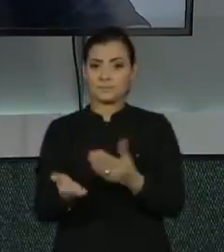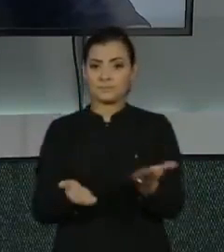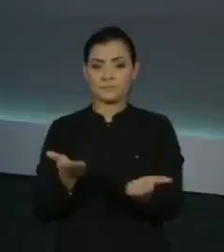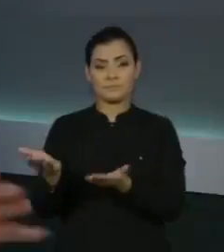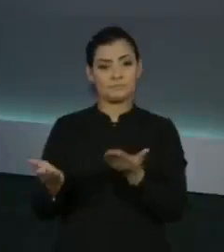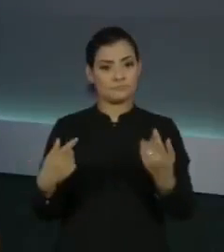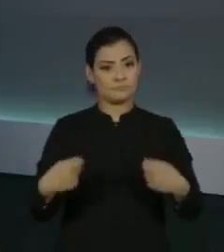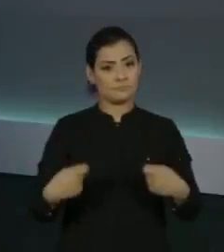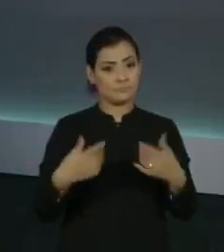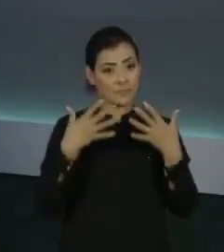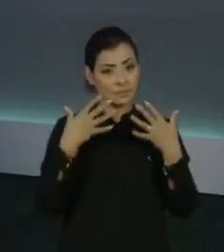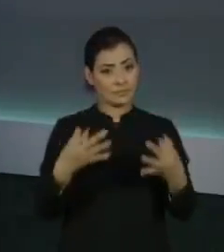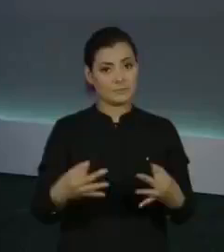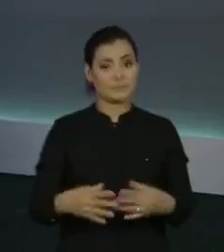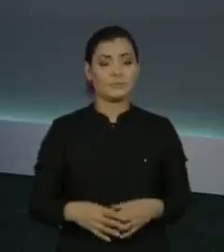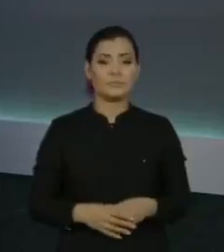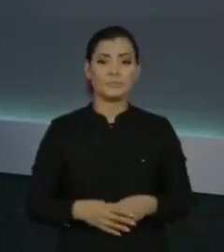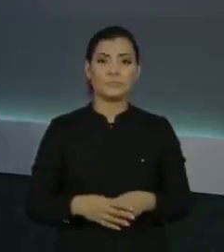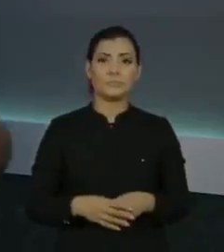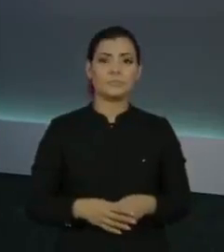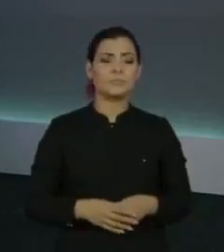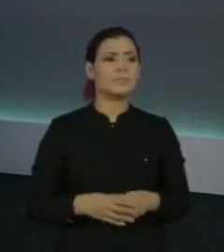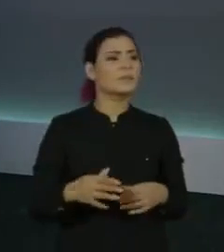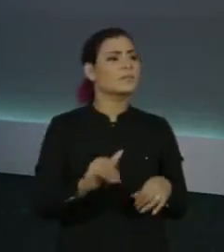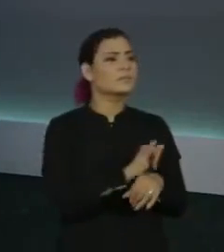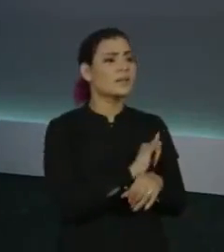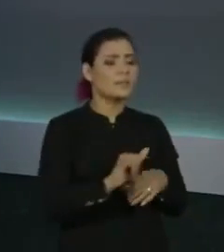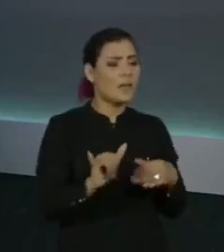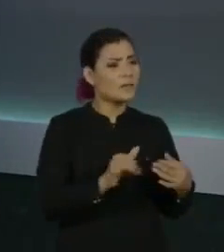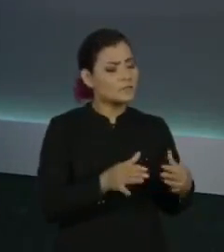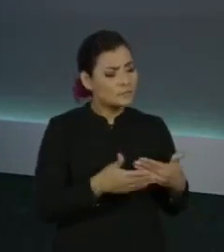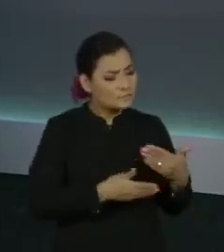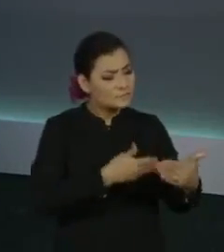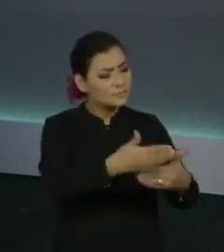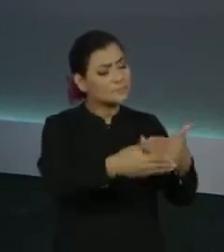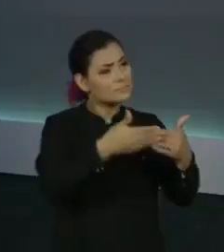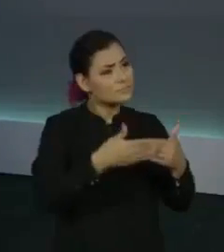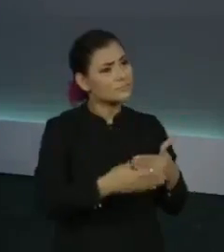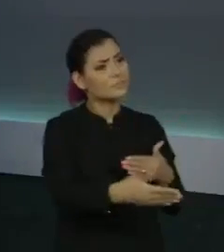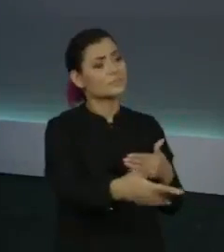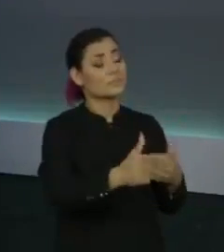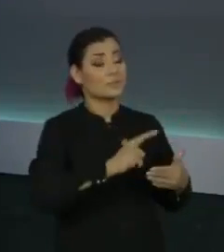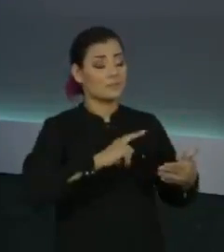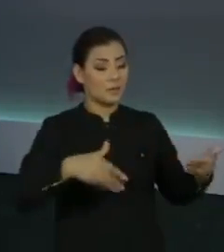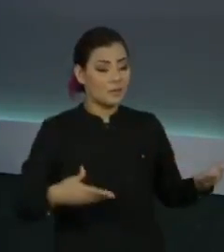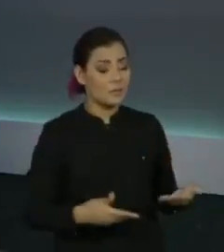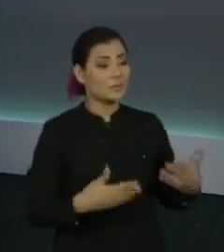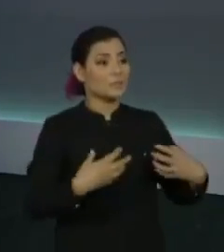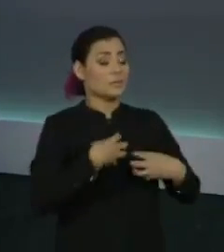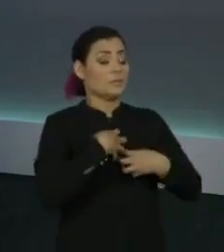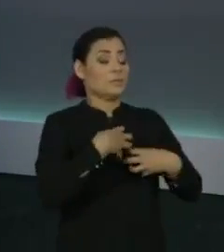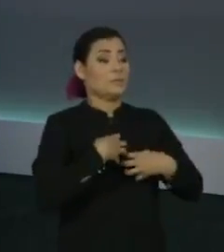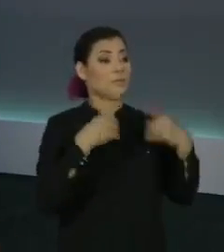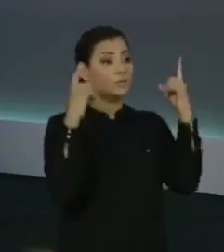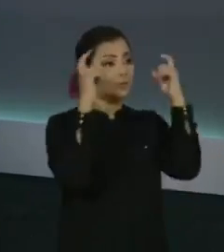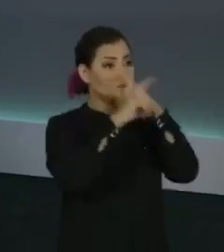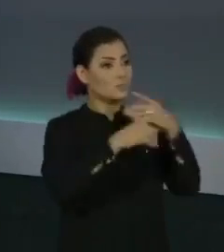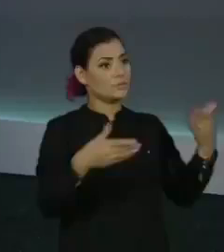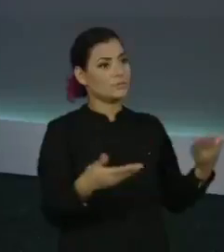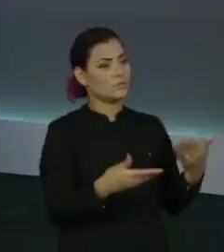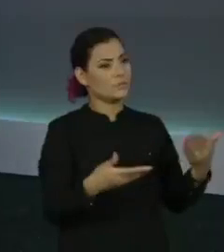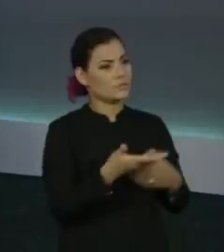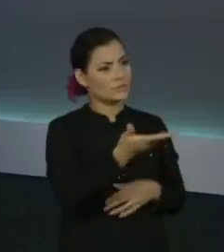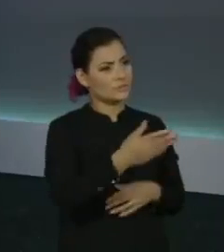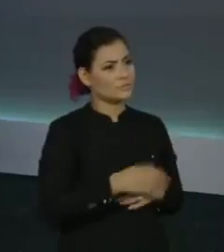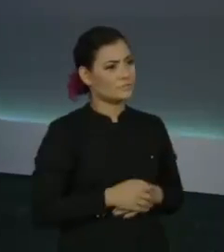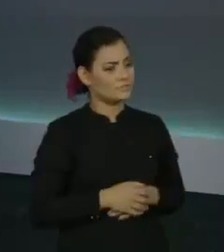que precisamos. Janis, que caminho nós trilhamos e que nos trouxeram a uma situação tão difícil como essa que nós